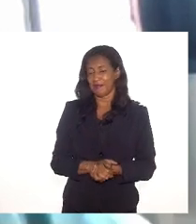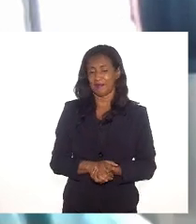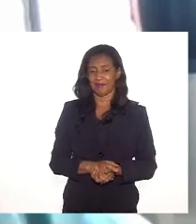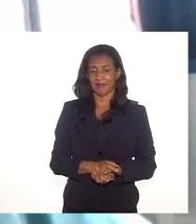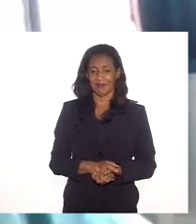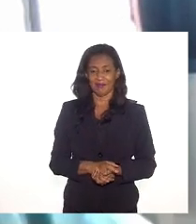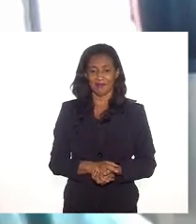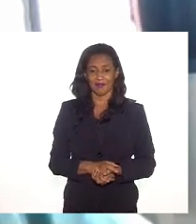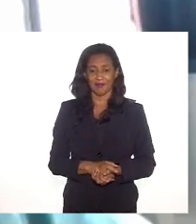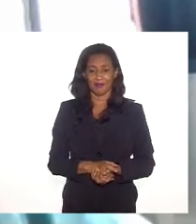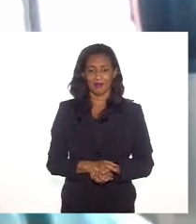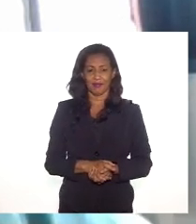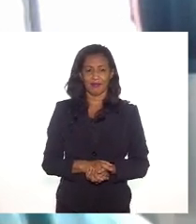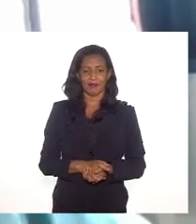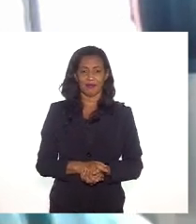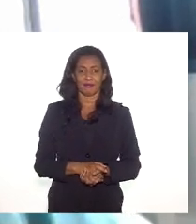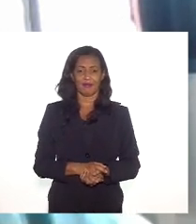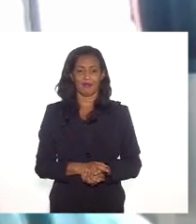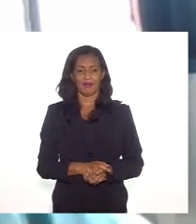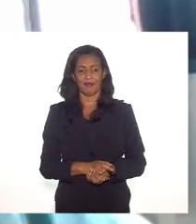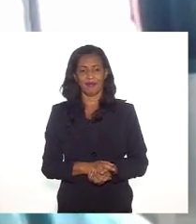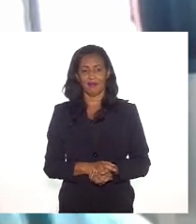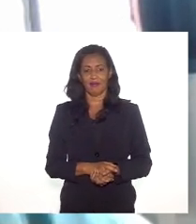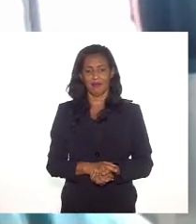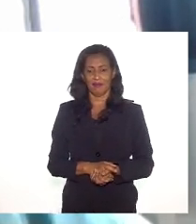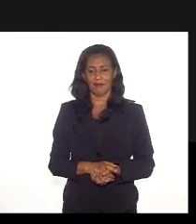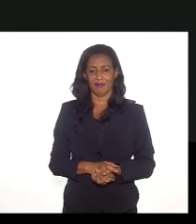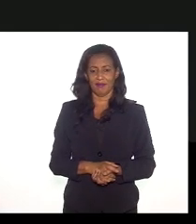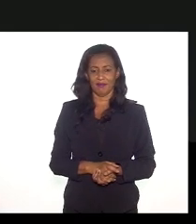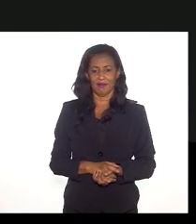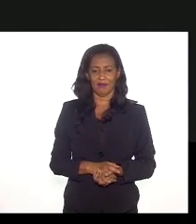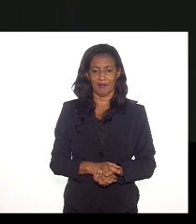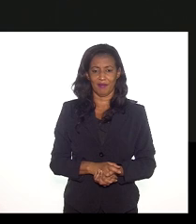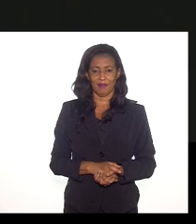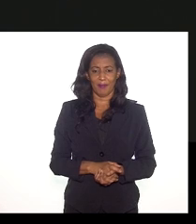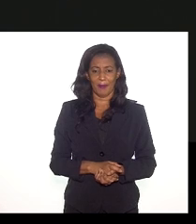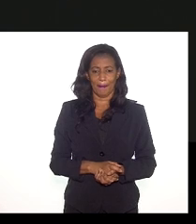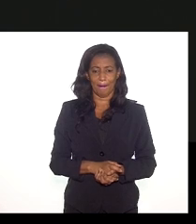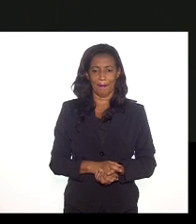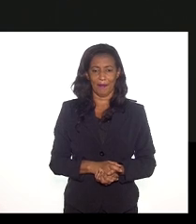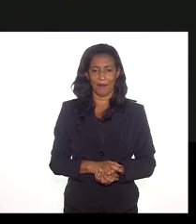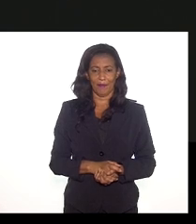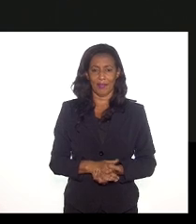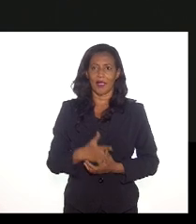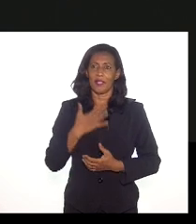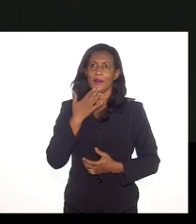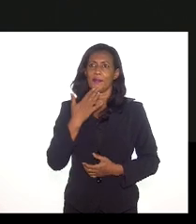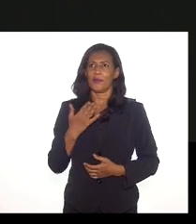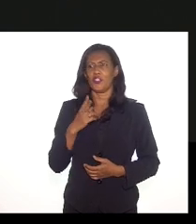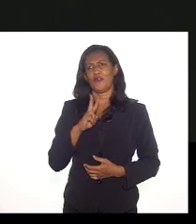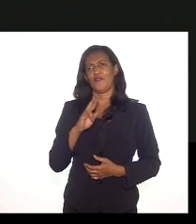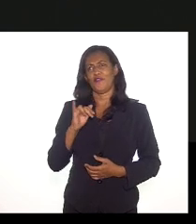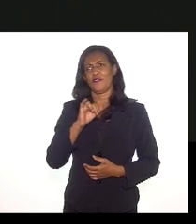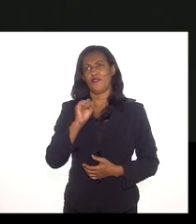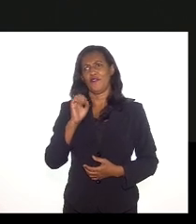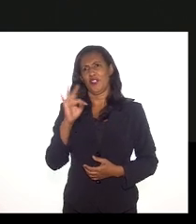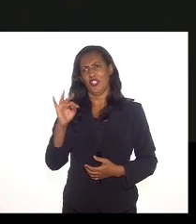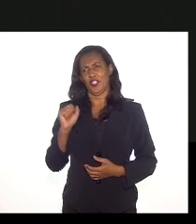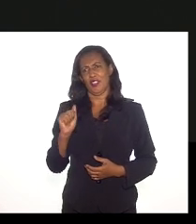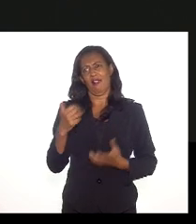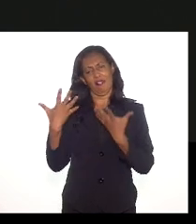Não, nada. pedido de vista, deputado Mink.